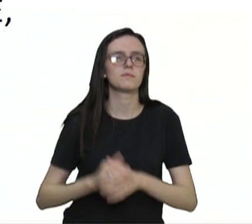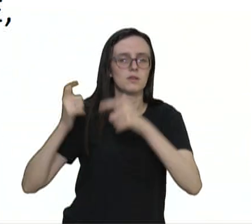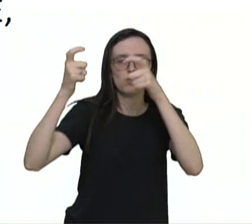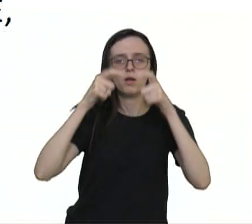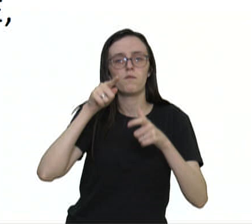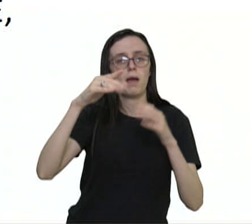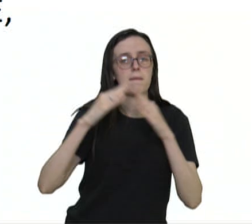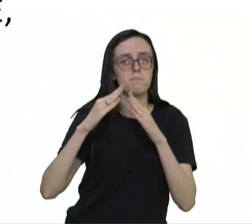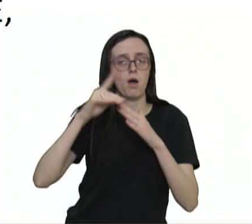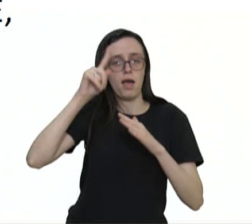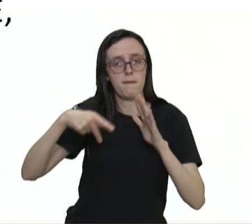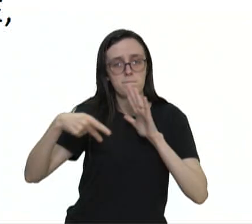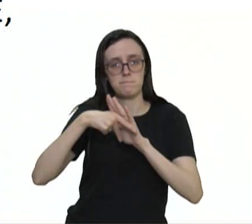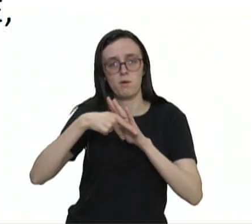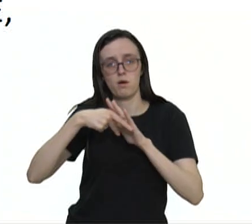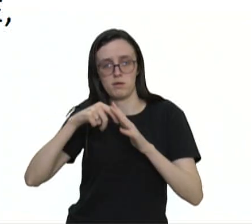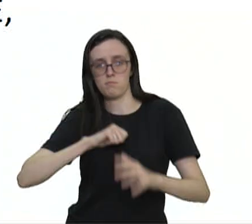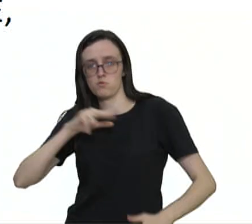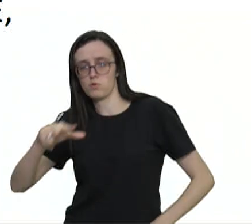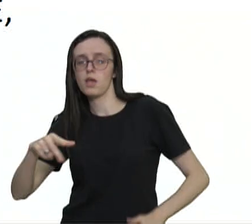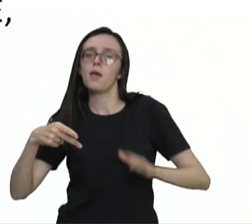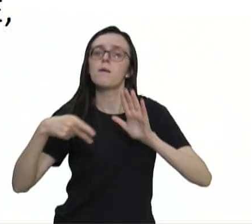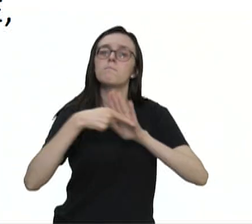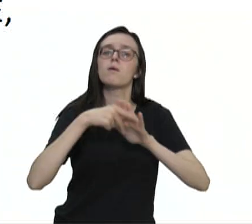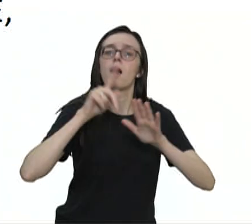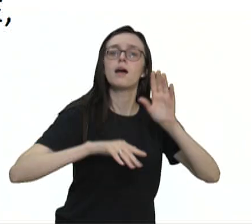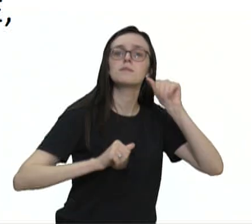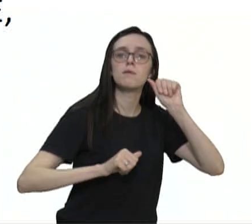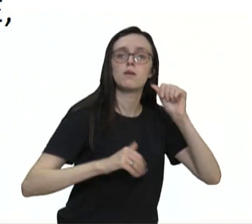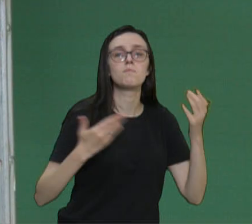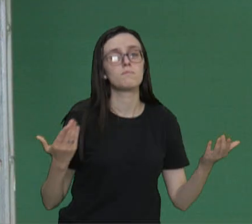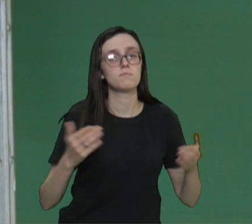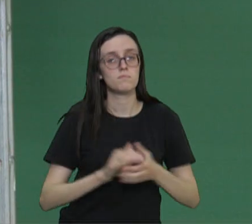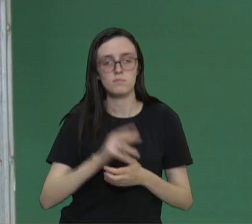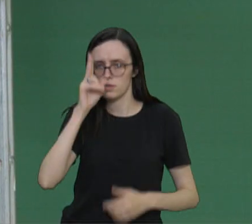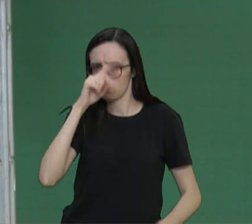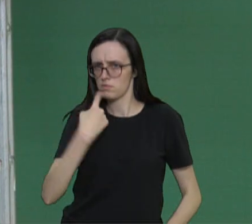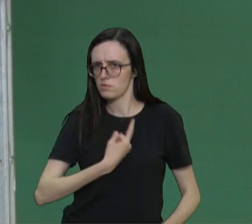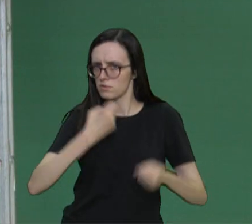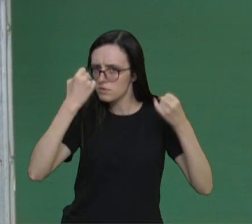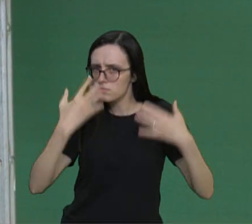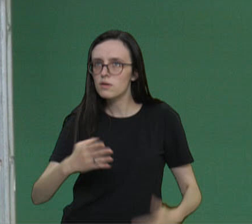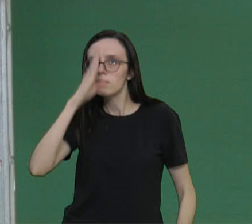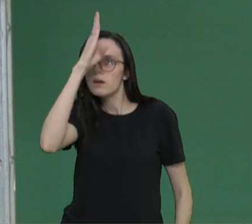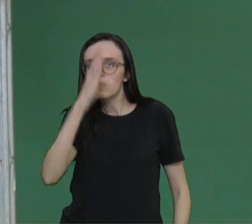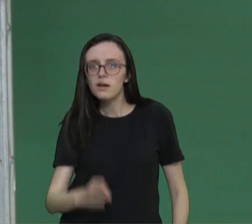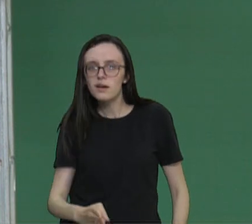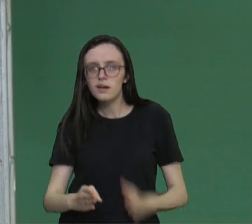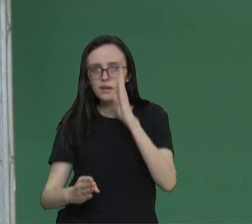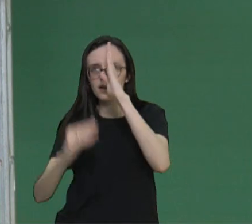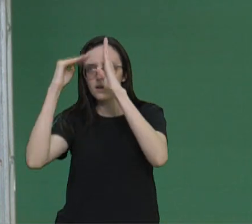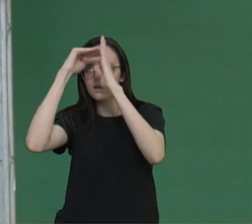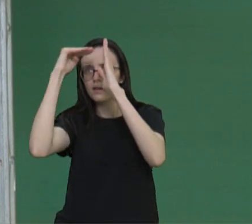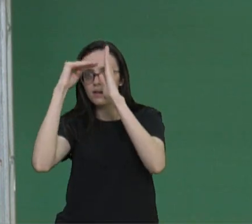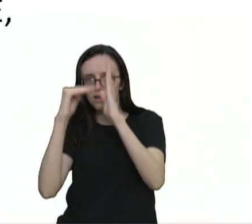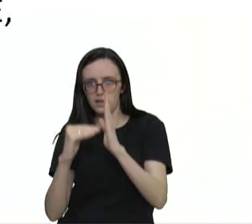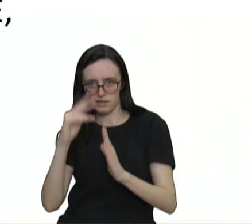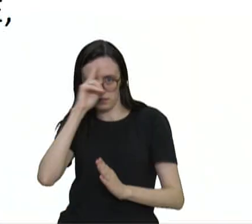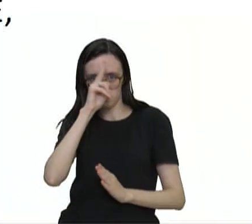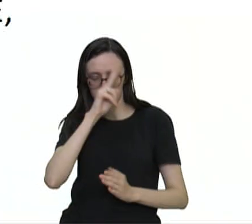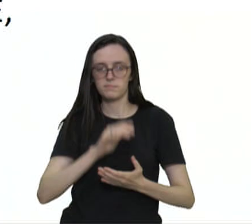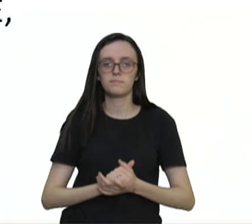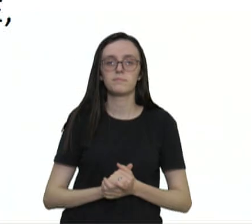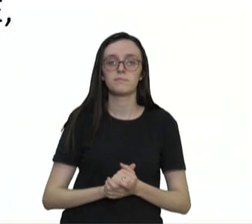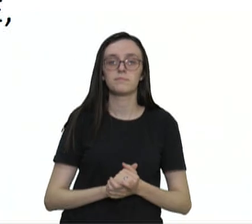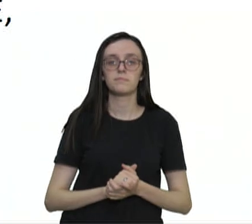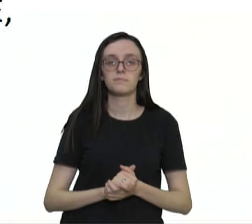que você mora pertencia aos portugueses ou aos espanhóis? Lembra que nós falamos do Tratado de Tordesilhas? Letra B. De